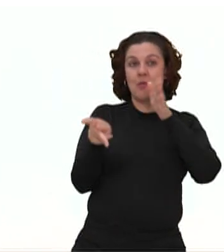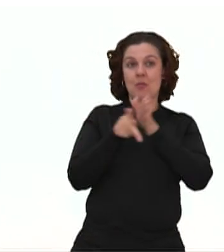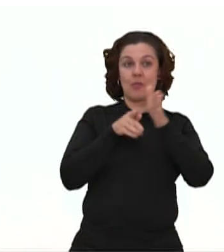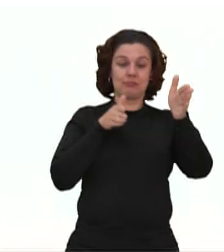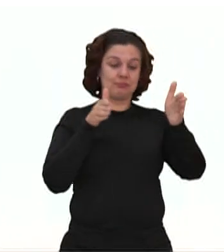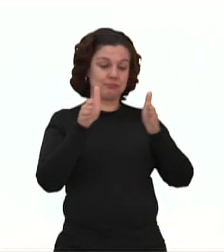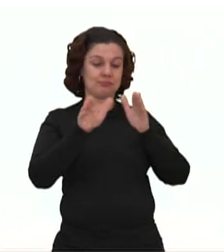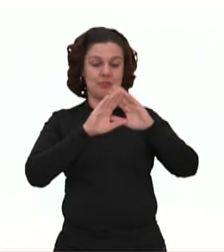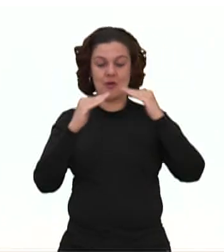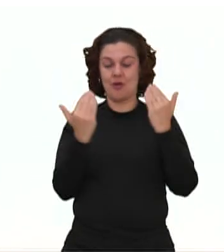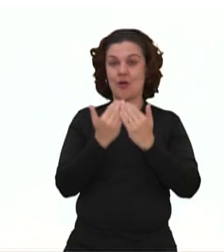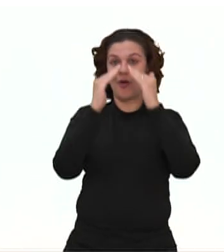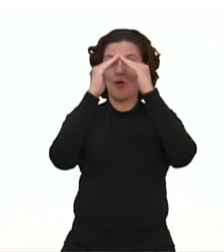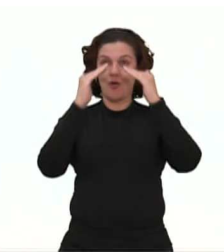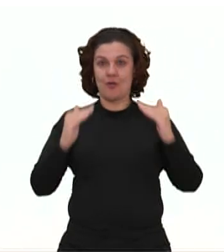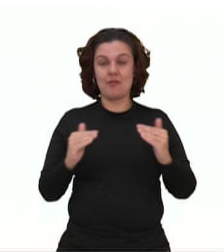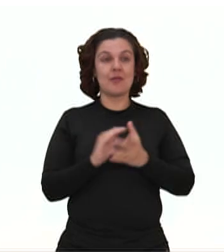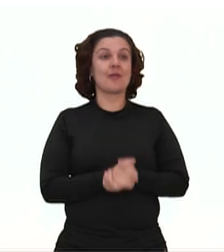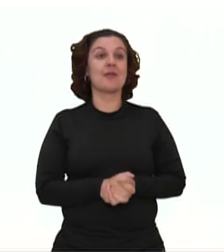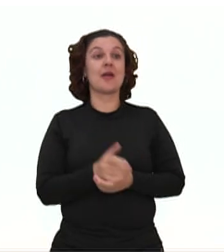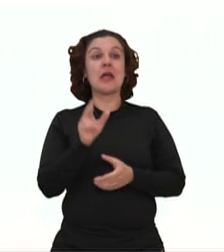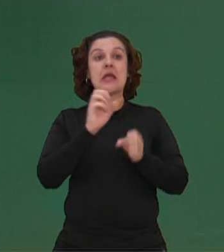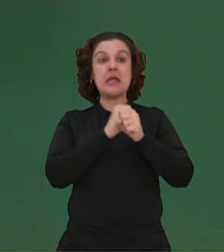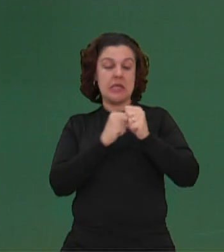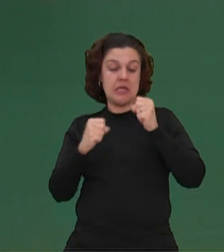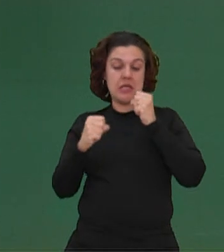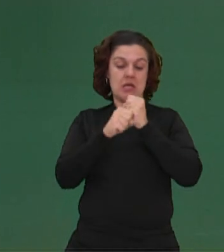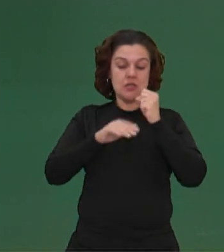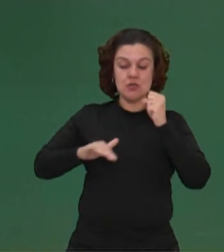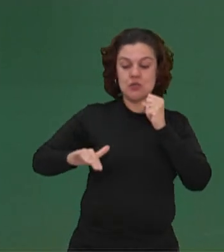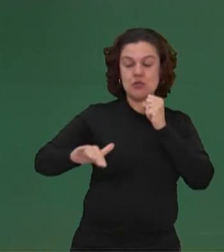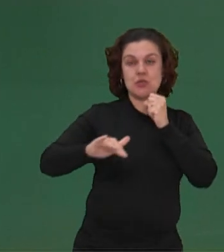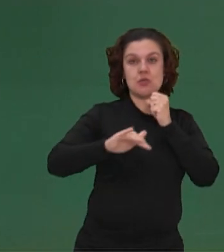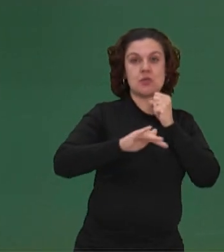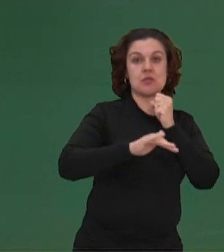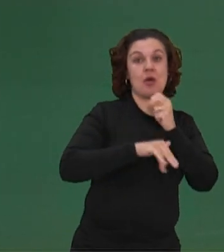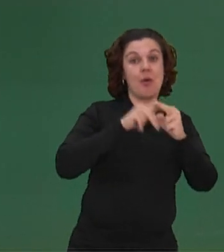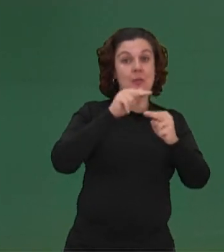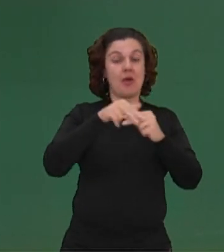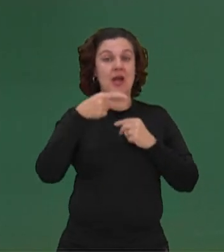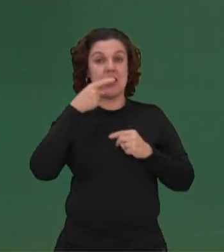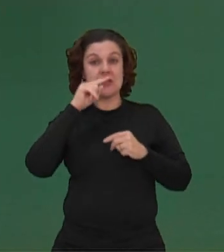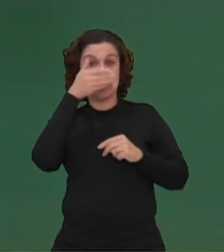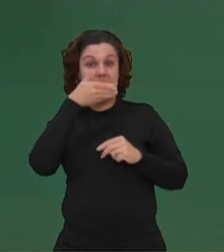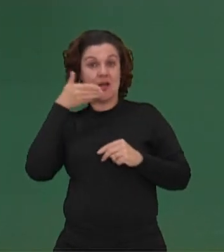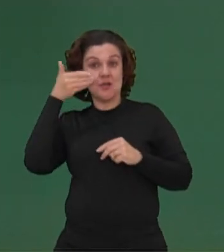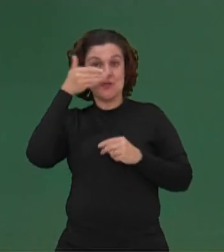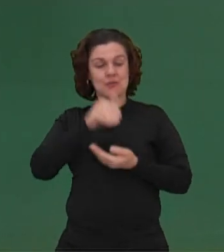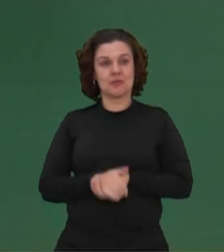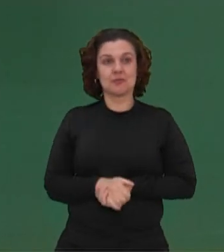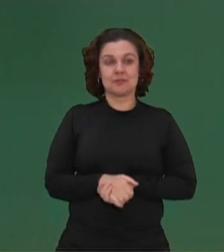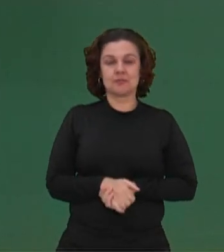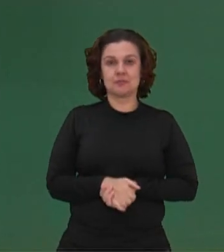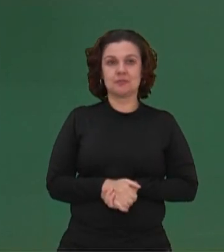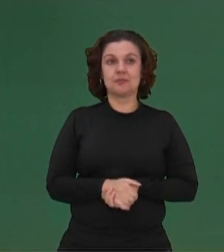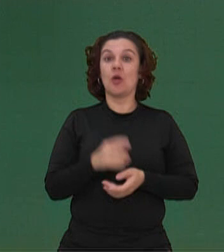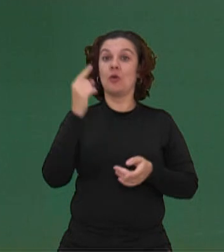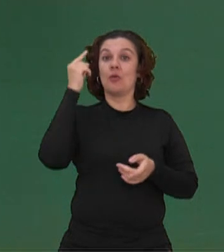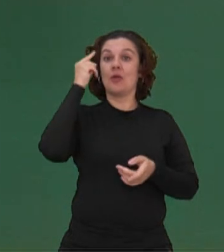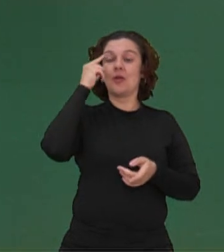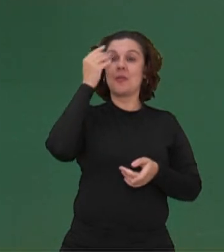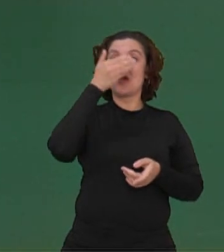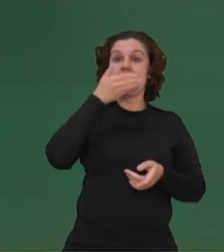período colonial e ainda a sociedade que se formou em torno do açúcar. Então, lembre açúcar,